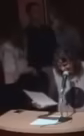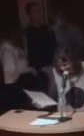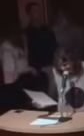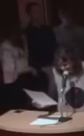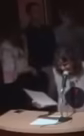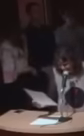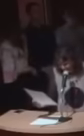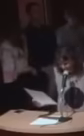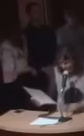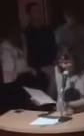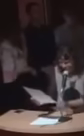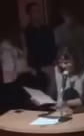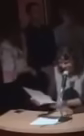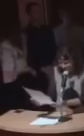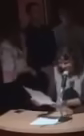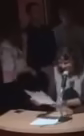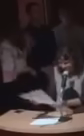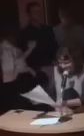Lehrer.